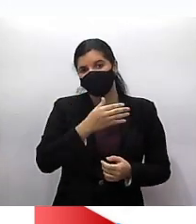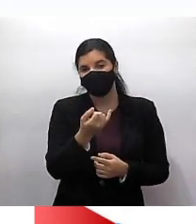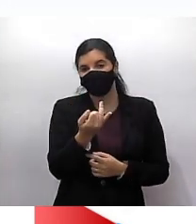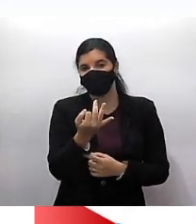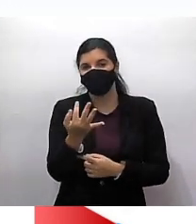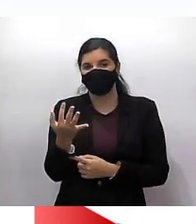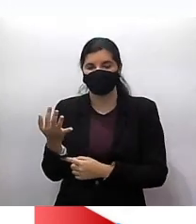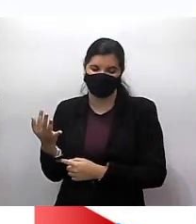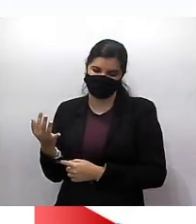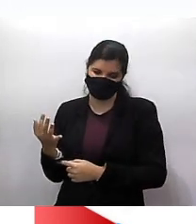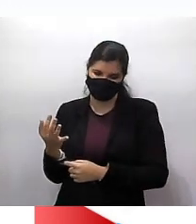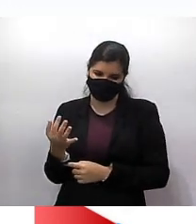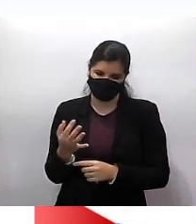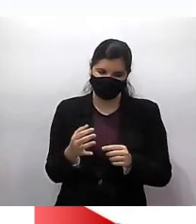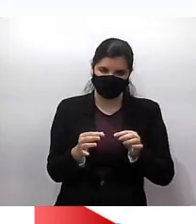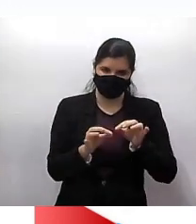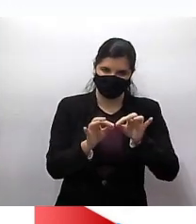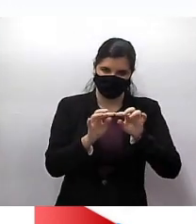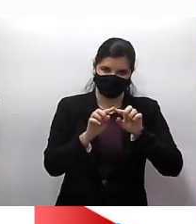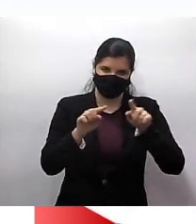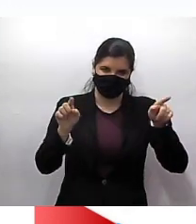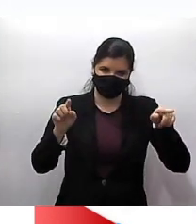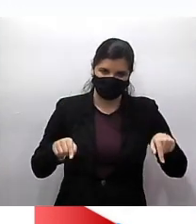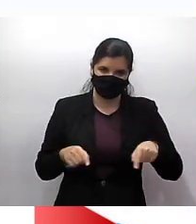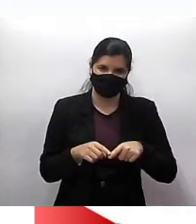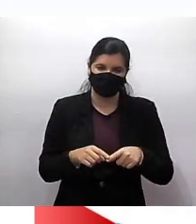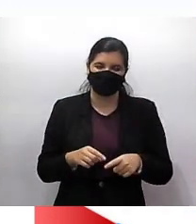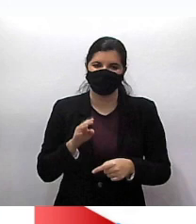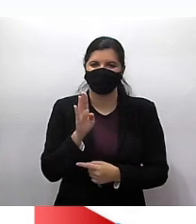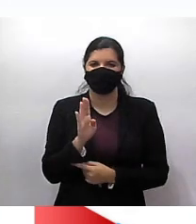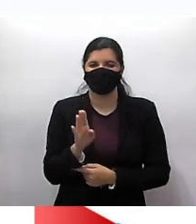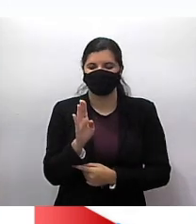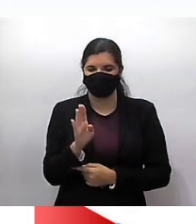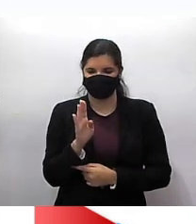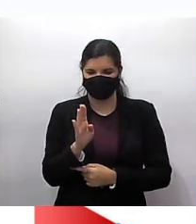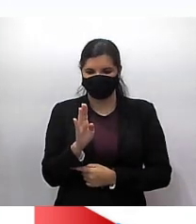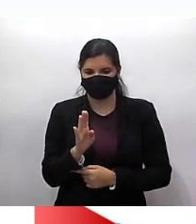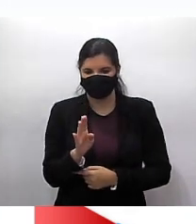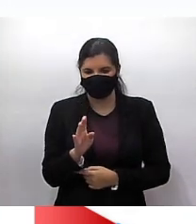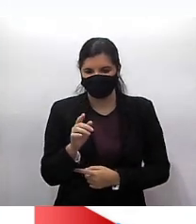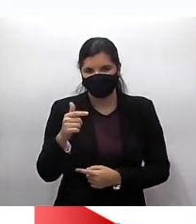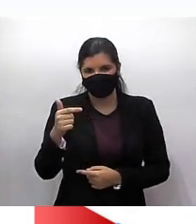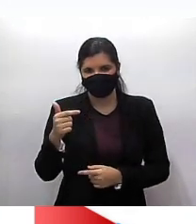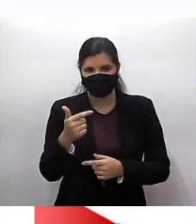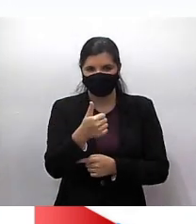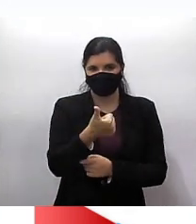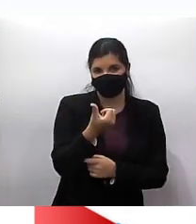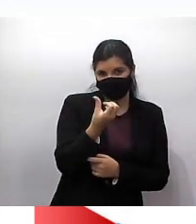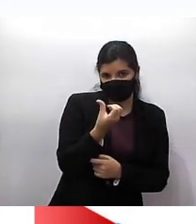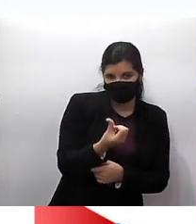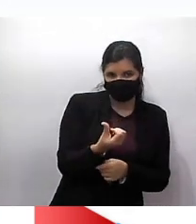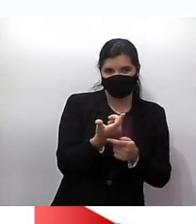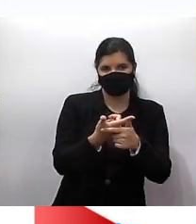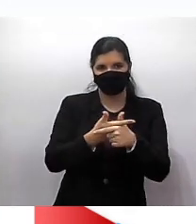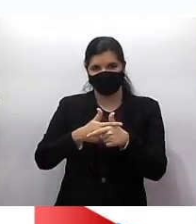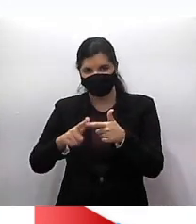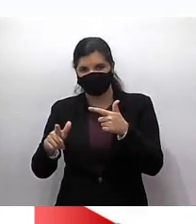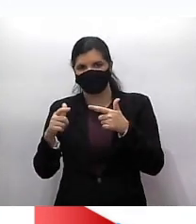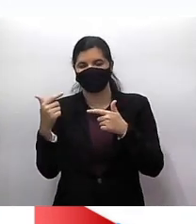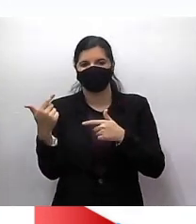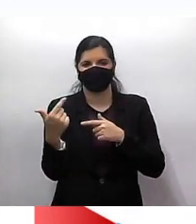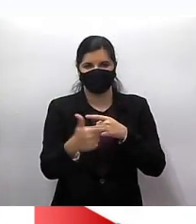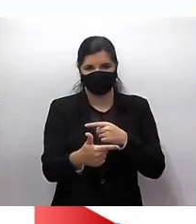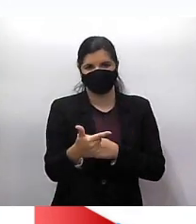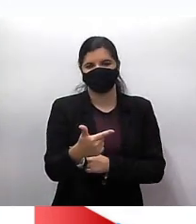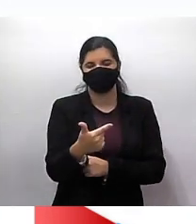largura do retângulo. Então eu só quero um B. Se eu tenho um 2, eu vou dividir esse 16 por 2 para